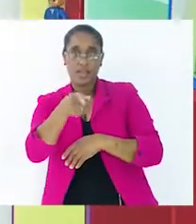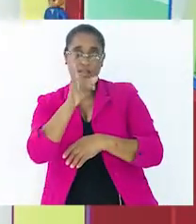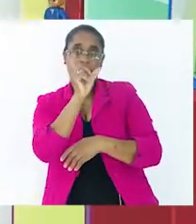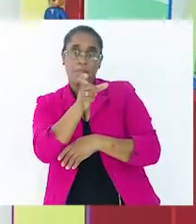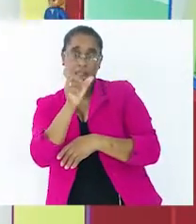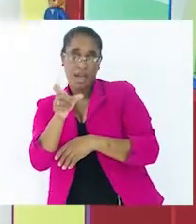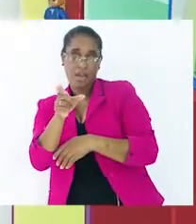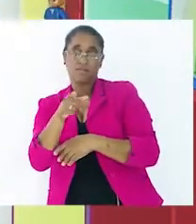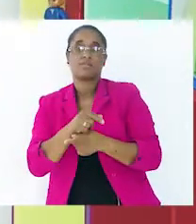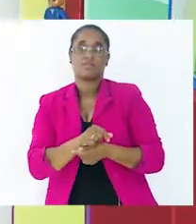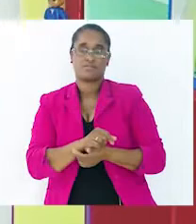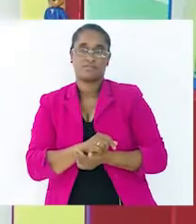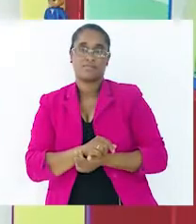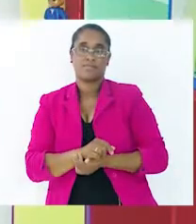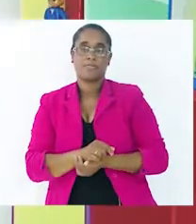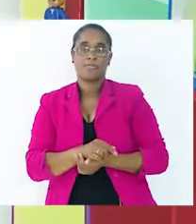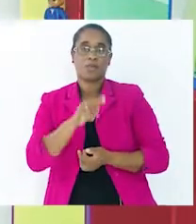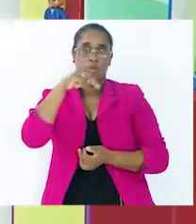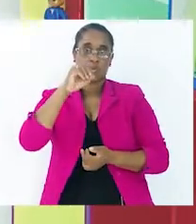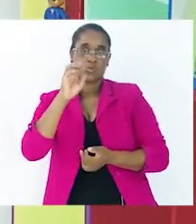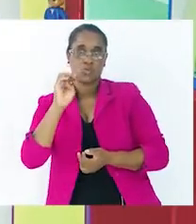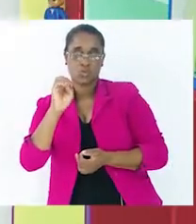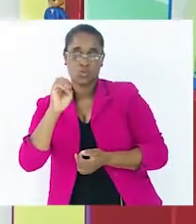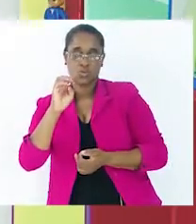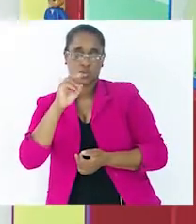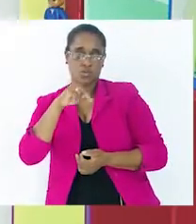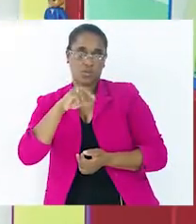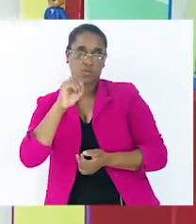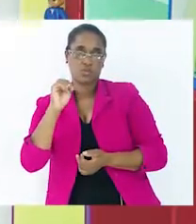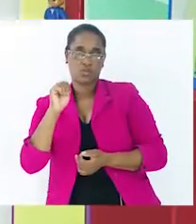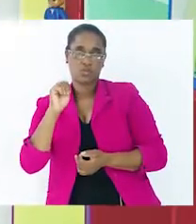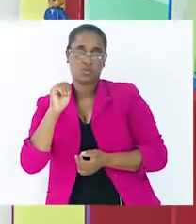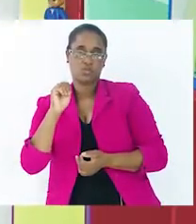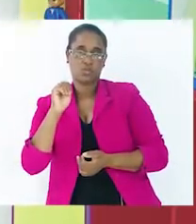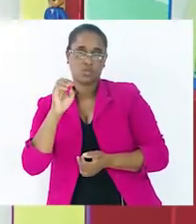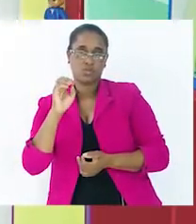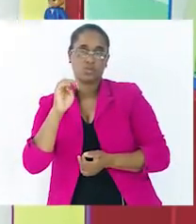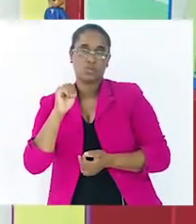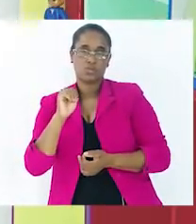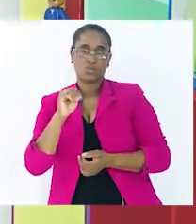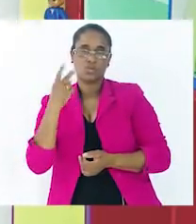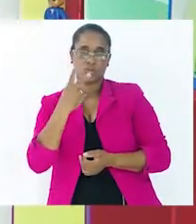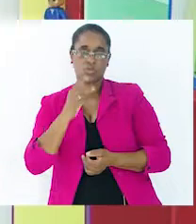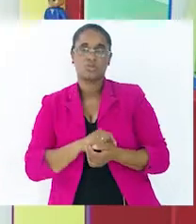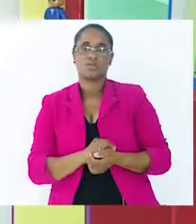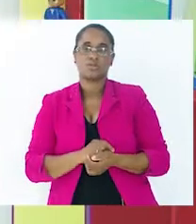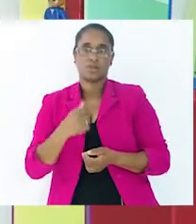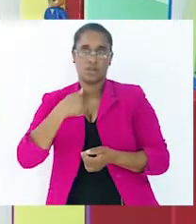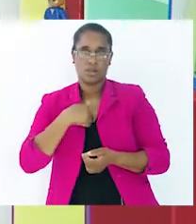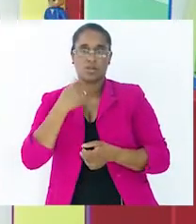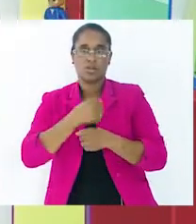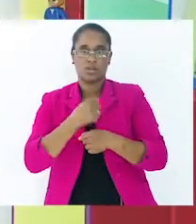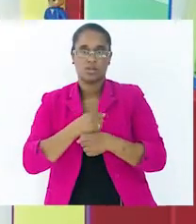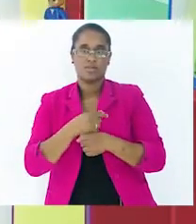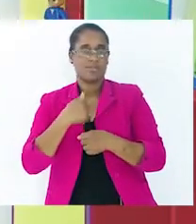estão destacadas, ok? O nos, engloba os 2. O eu, que trabalha, neste caso não sou eu,